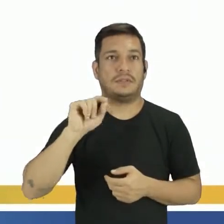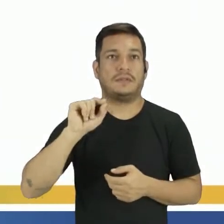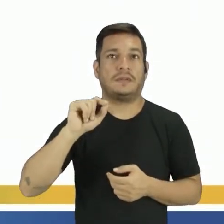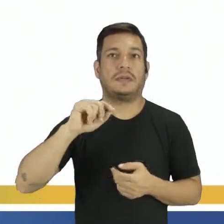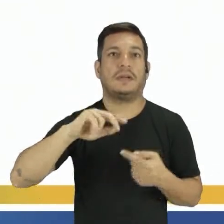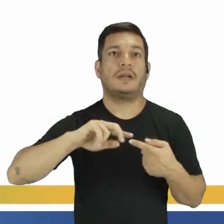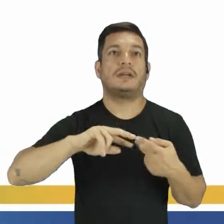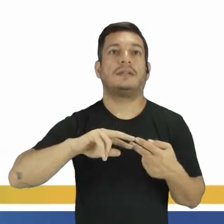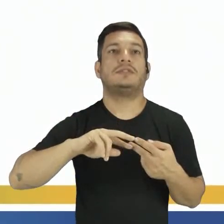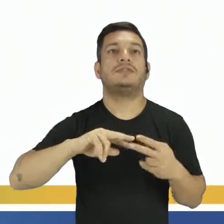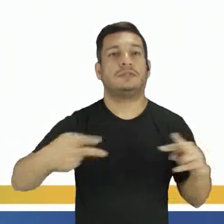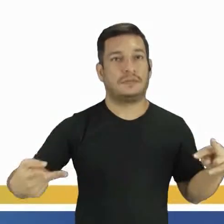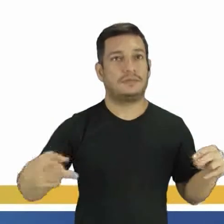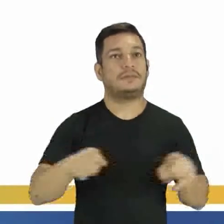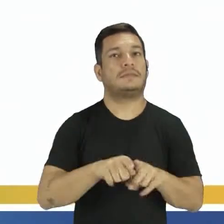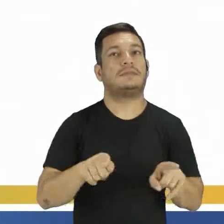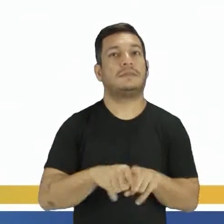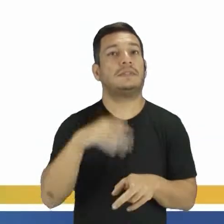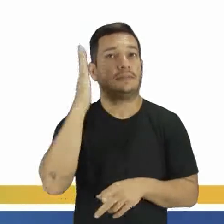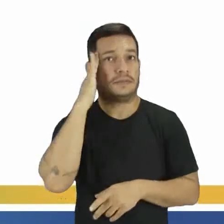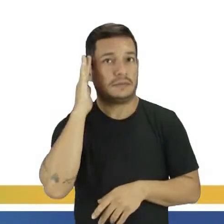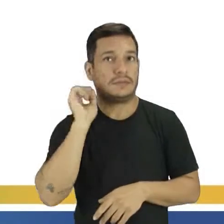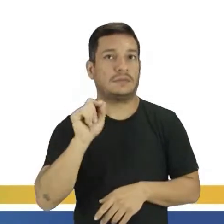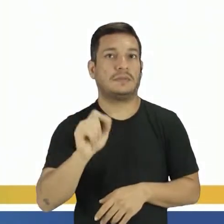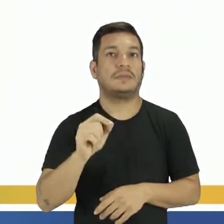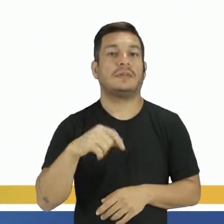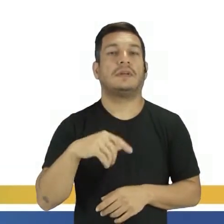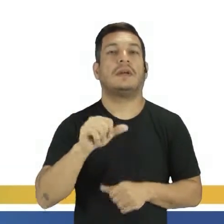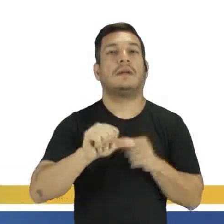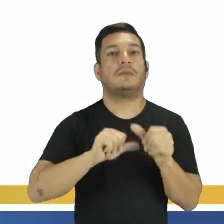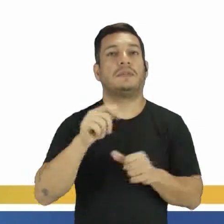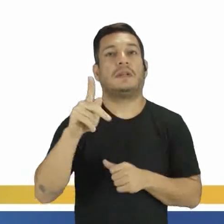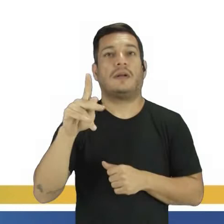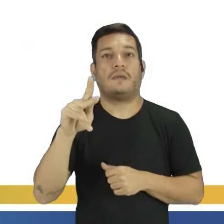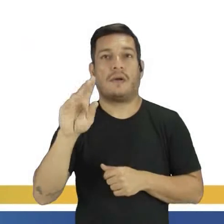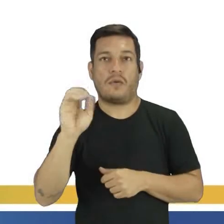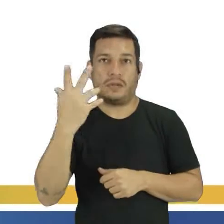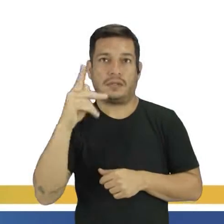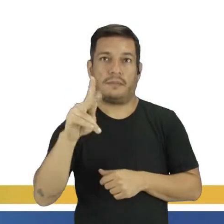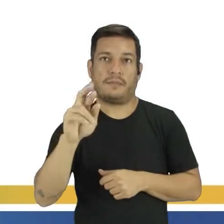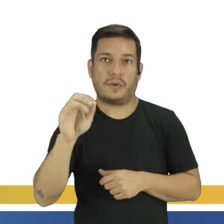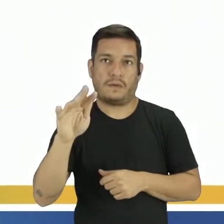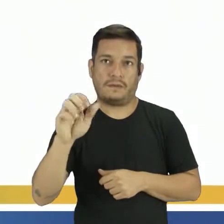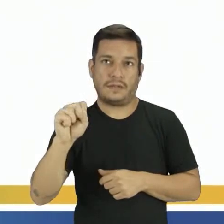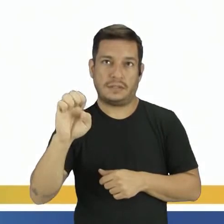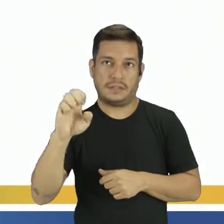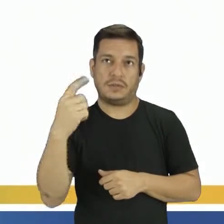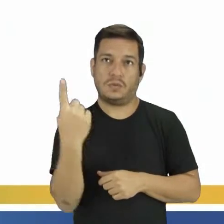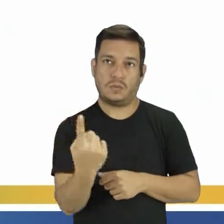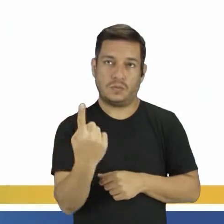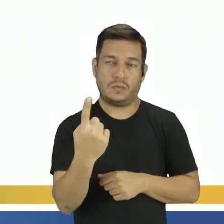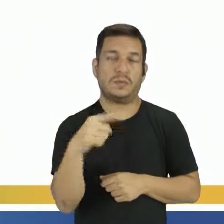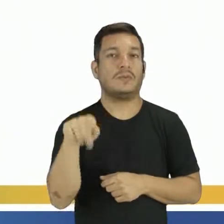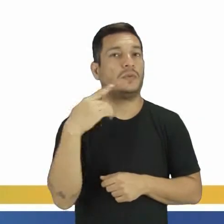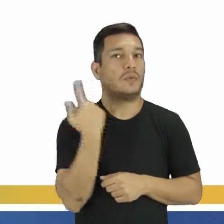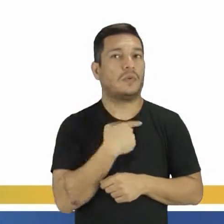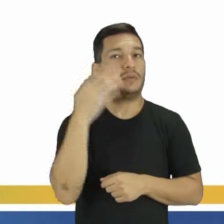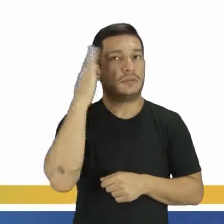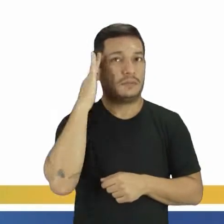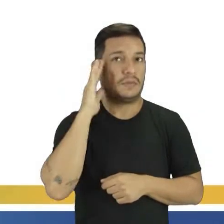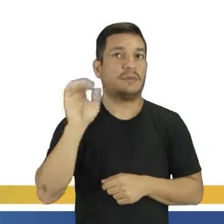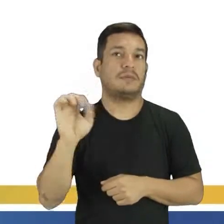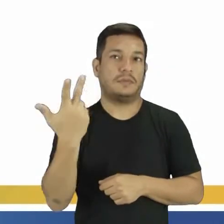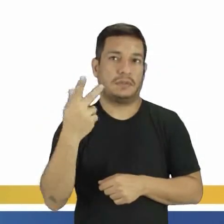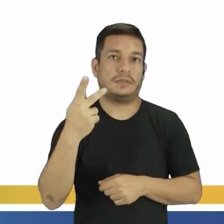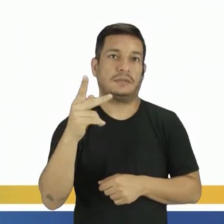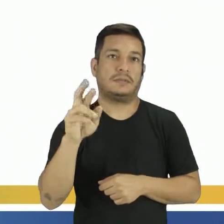a variabilidade genética. Sabendo-se que a permuta ocorre na prófase 1, né? Então a gente sabe que isso vai acontecer na prófase